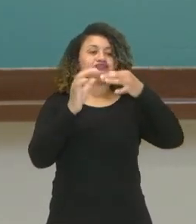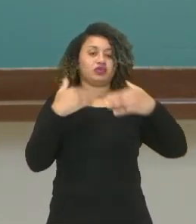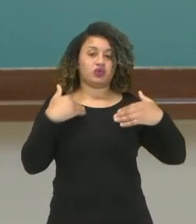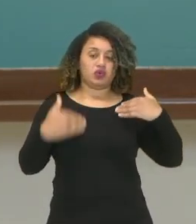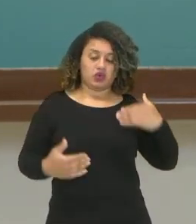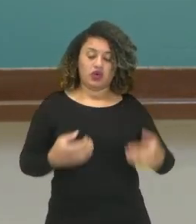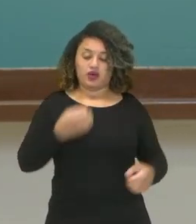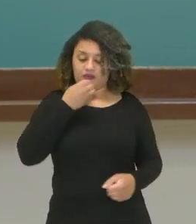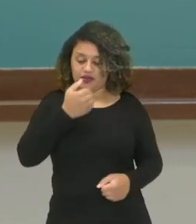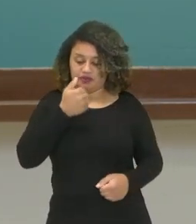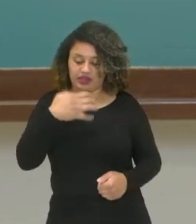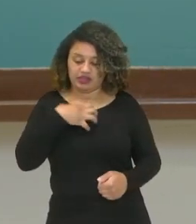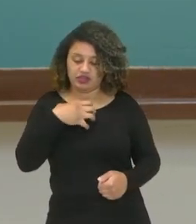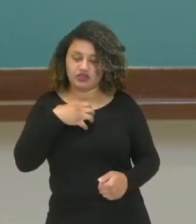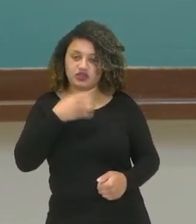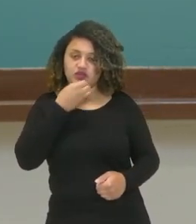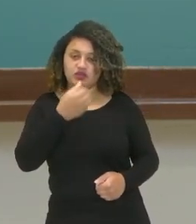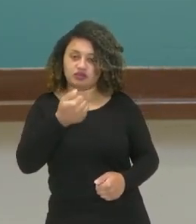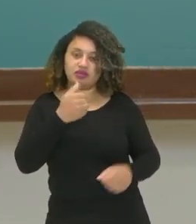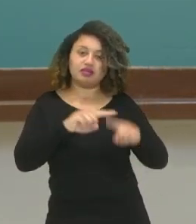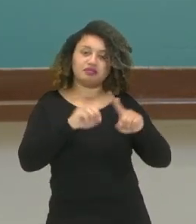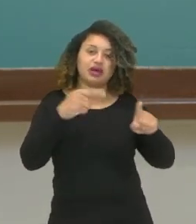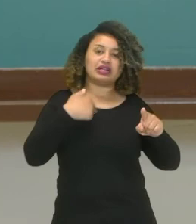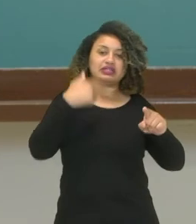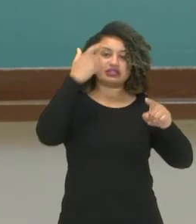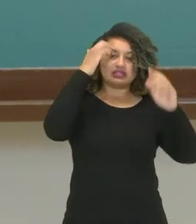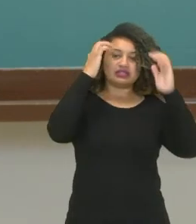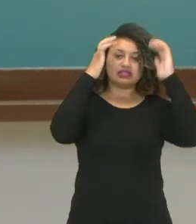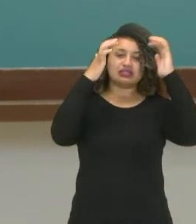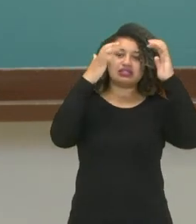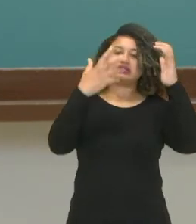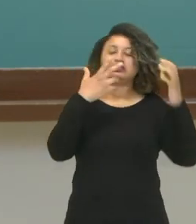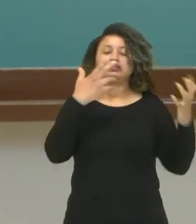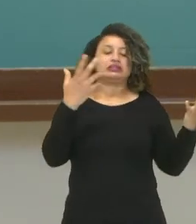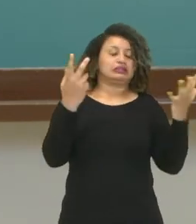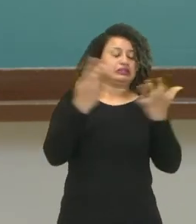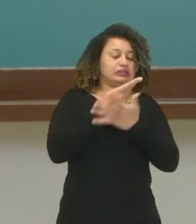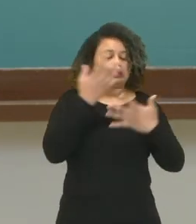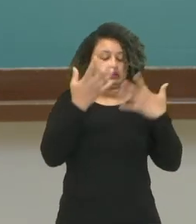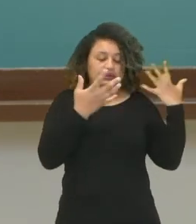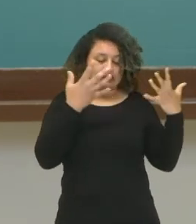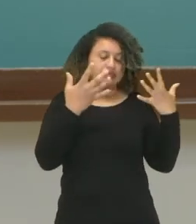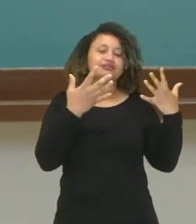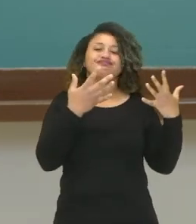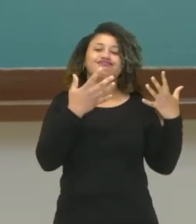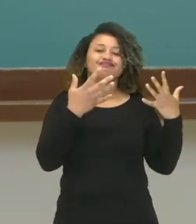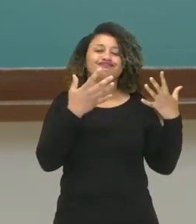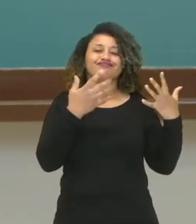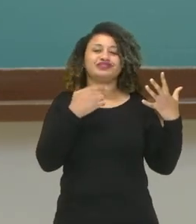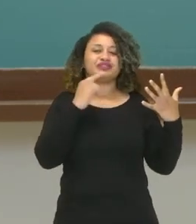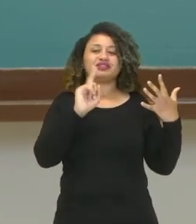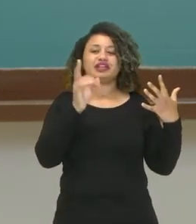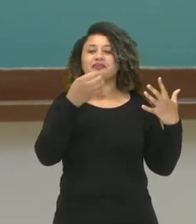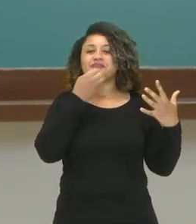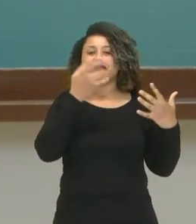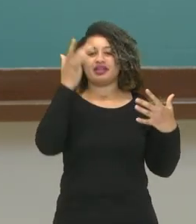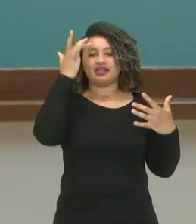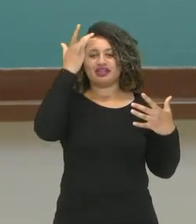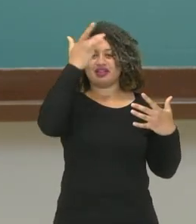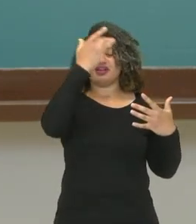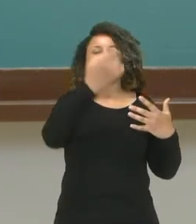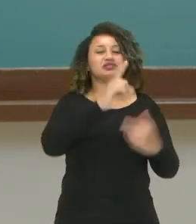com bem-estar se a minha mente está achando que está tudo errado, né? Por vezes, estar fora do